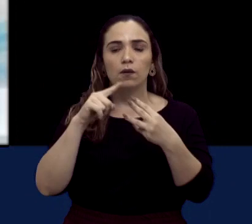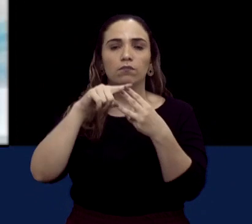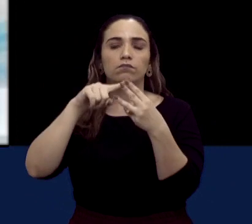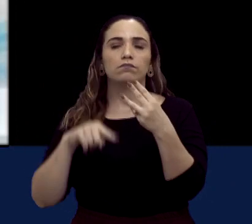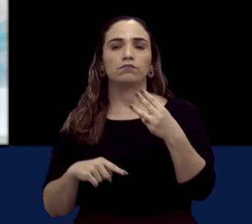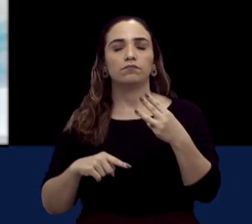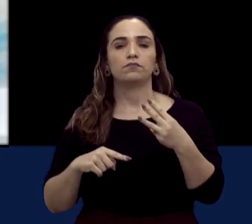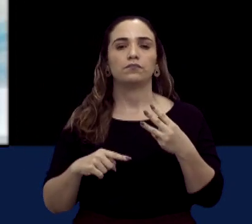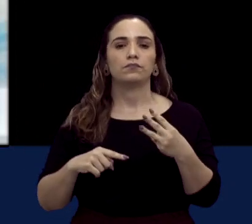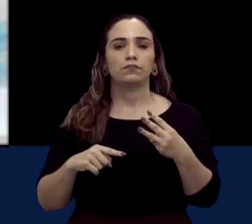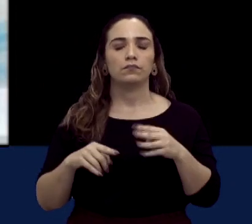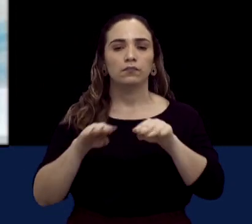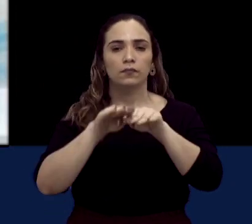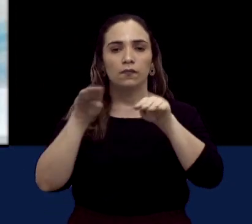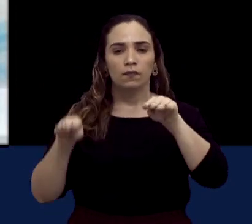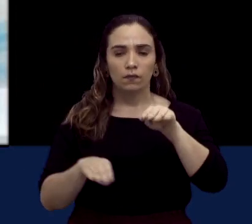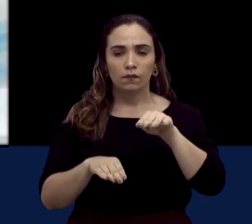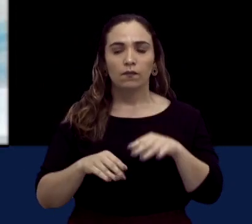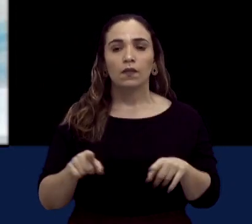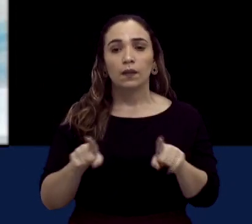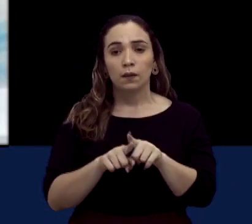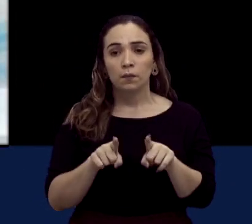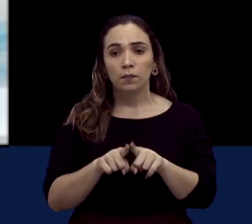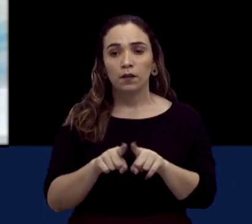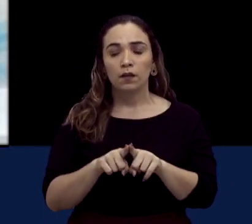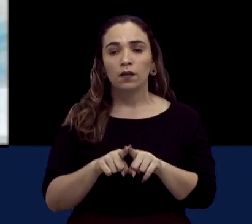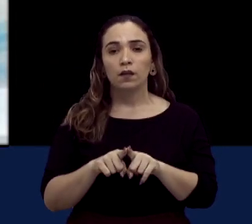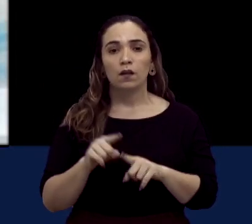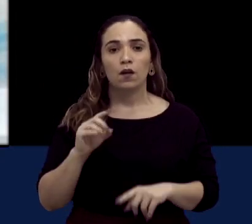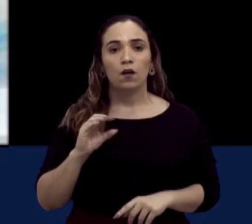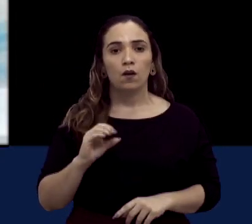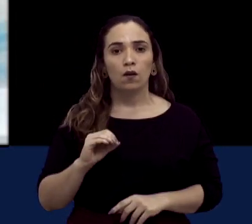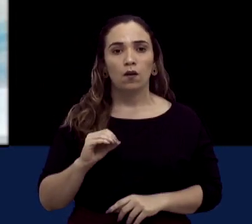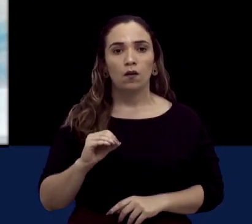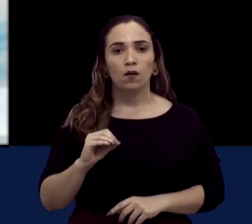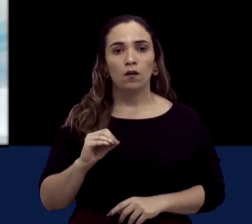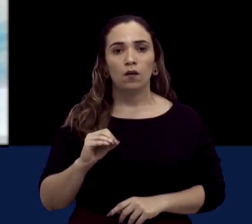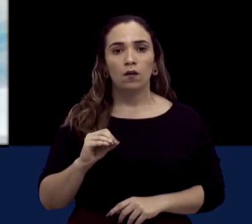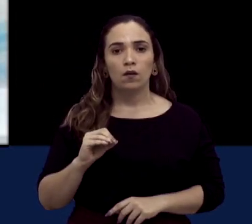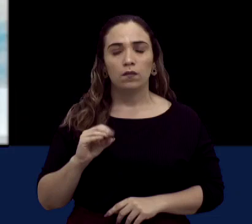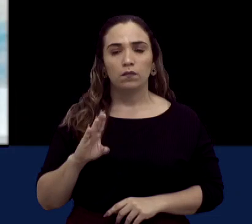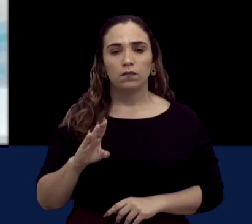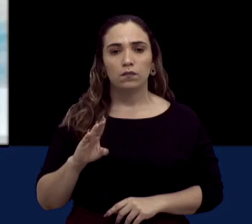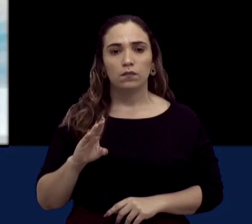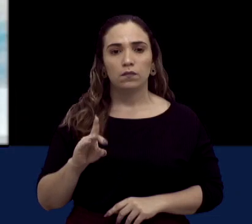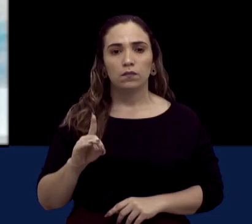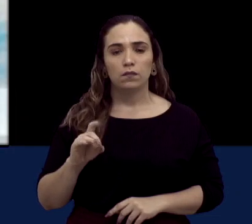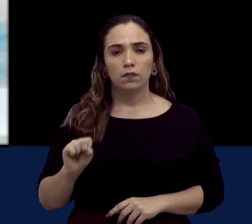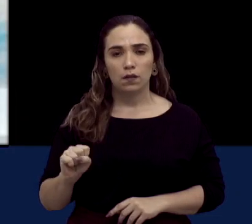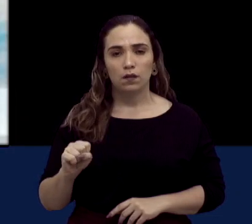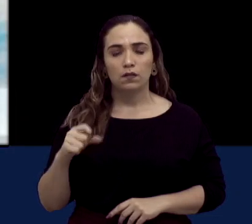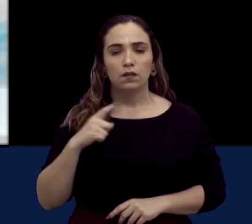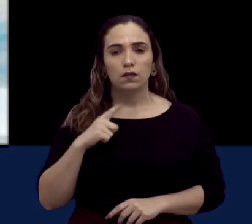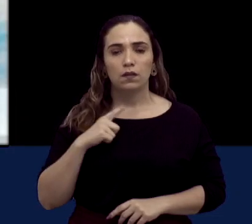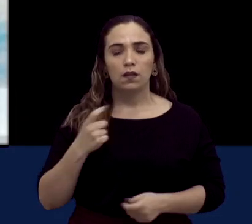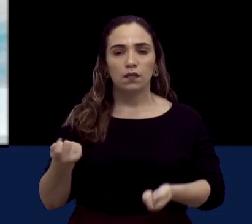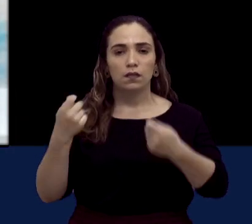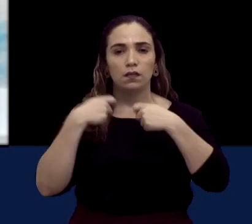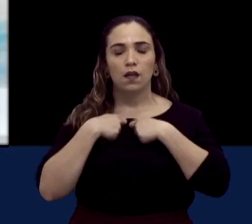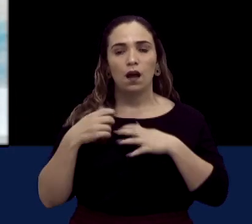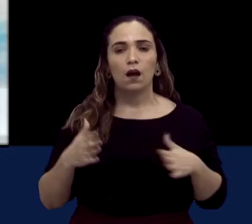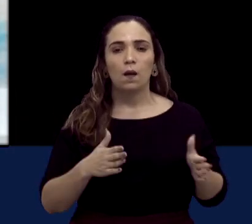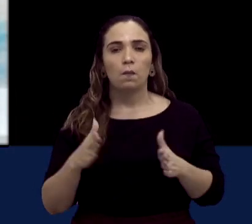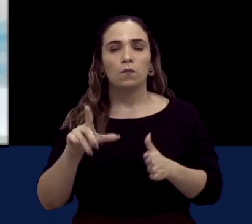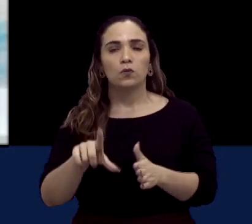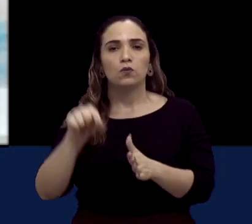desigualdade social. E aqui surgem os ODS, que nos norteiam, né?